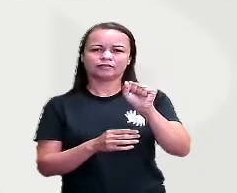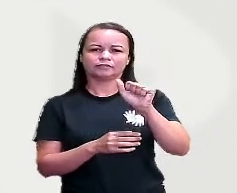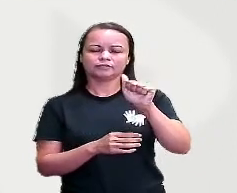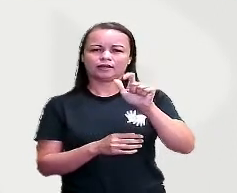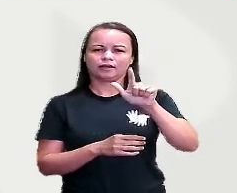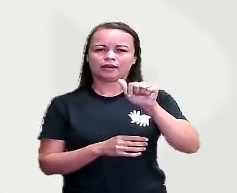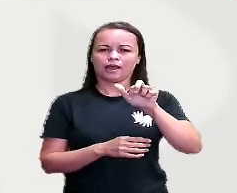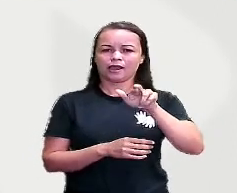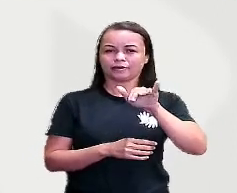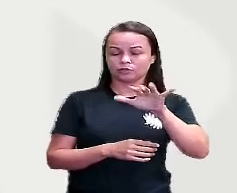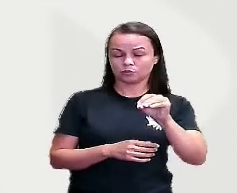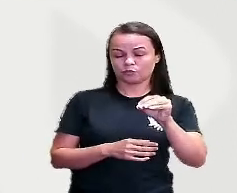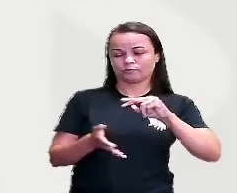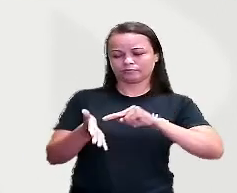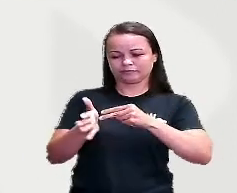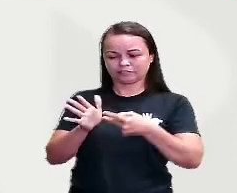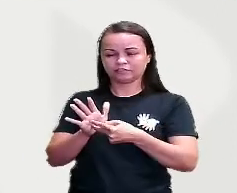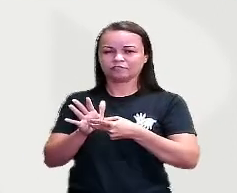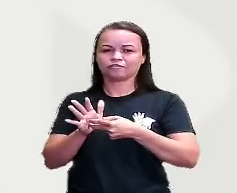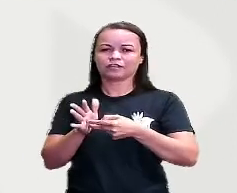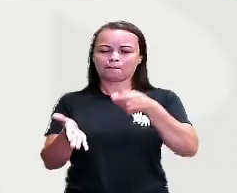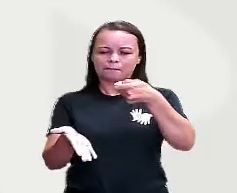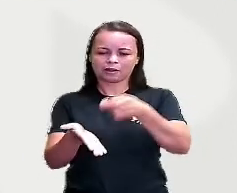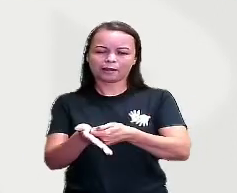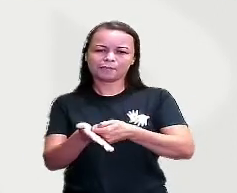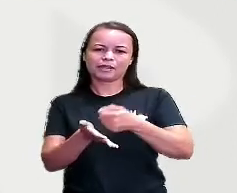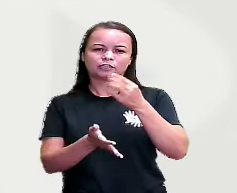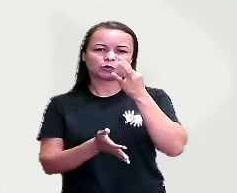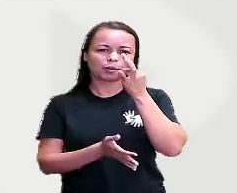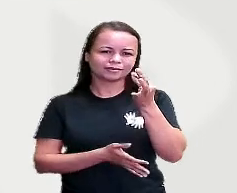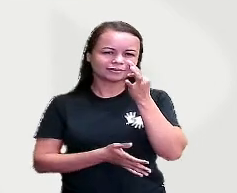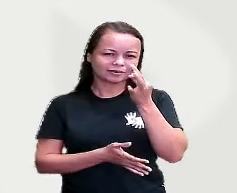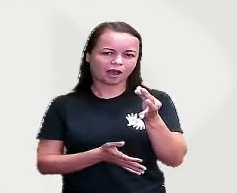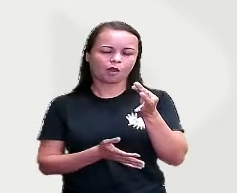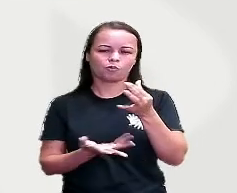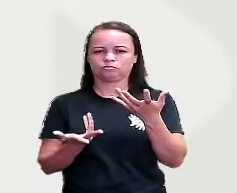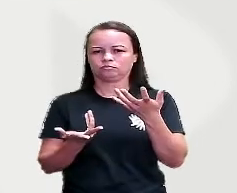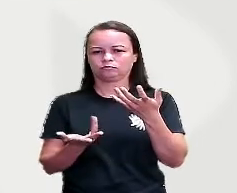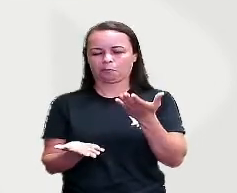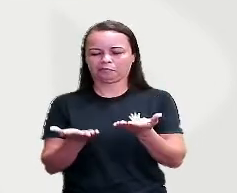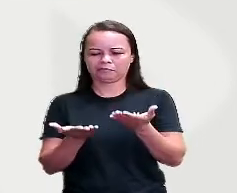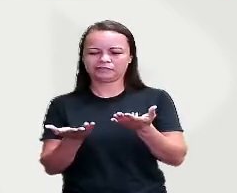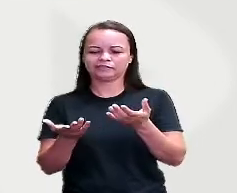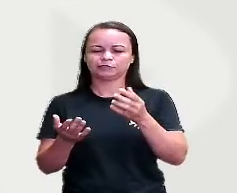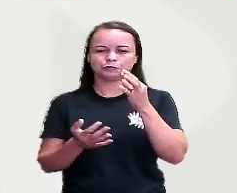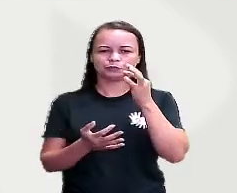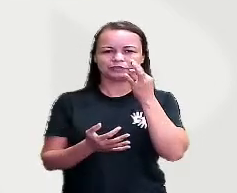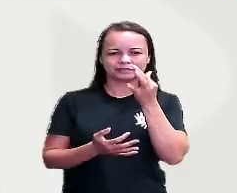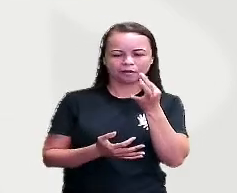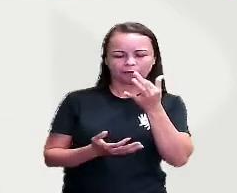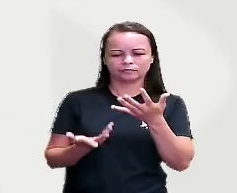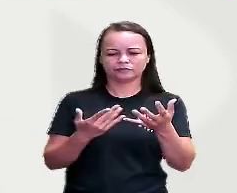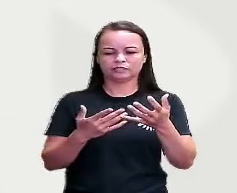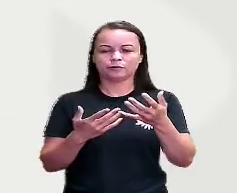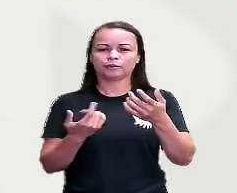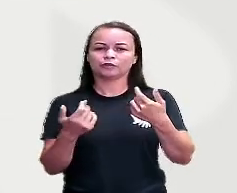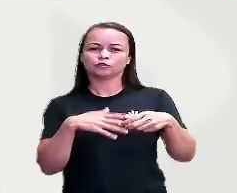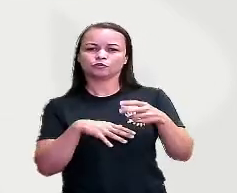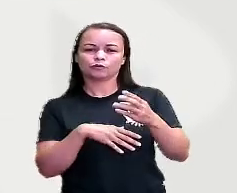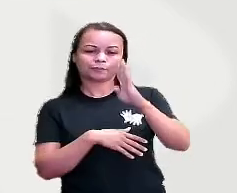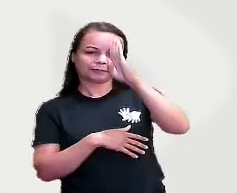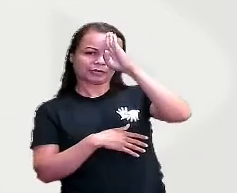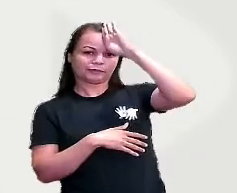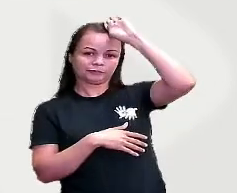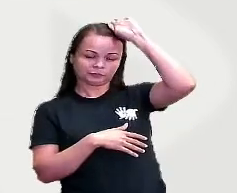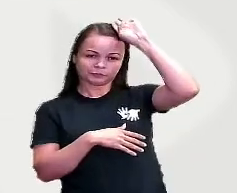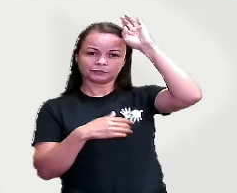significa pagamento em sal, tá? Ou pelo sal. O termo vem do antigo Império Romano, pelo fato de que